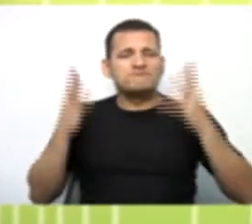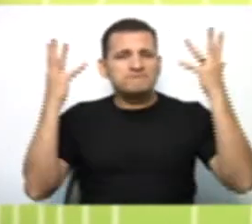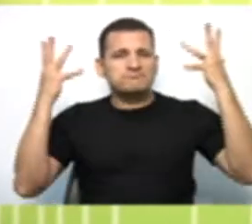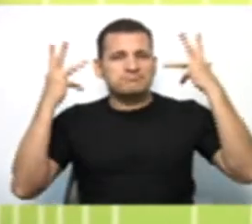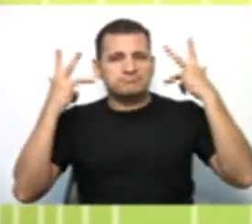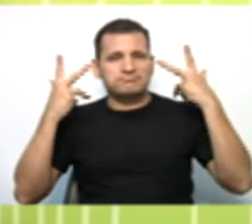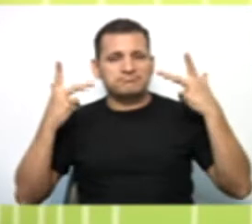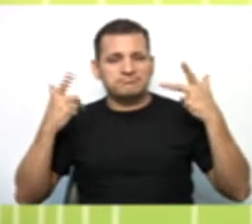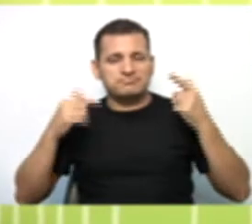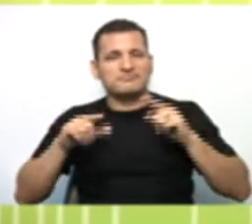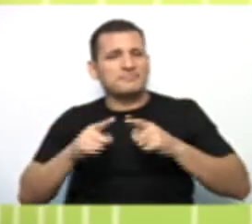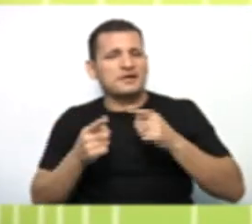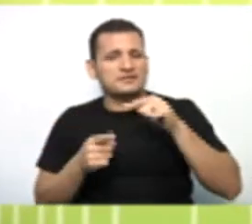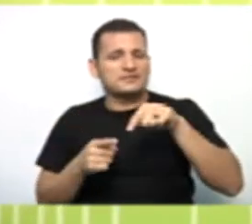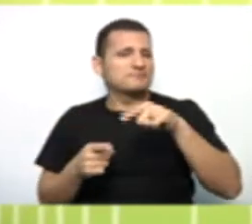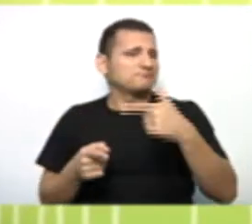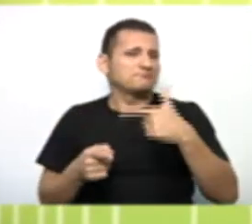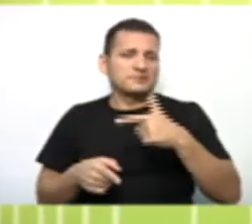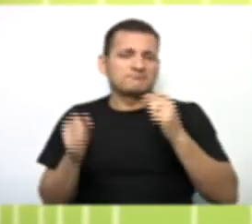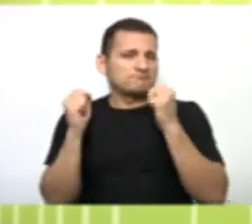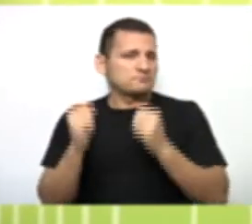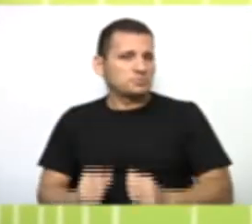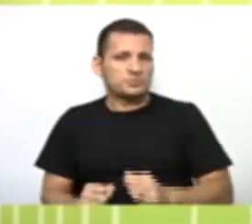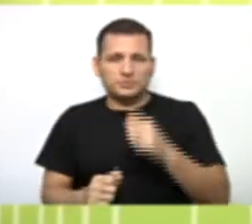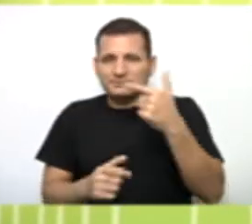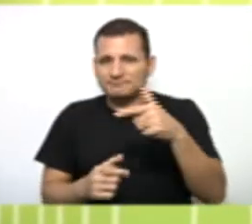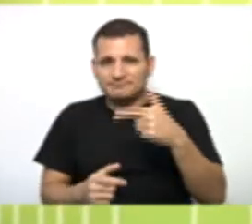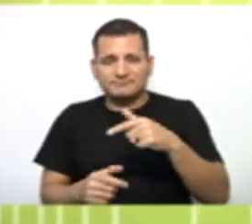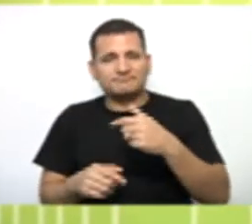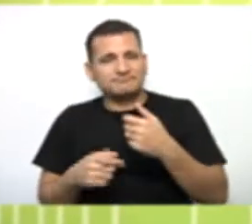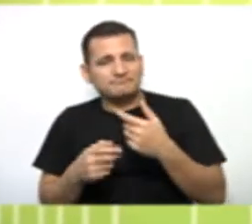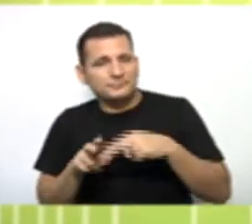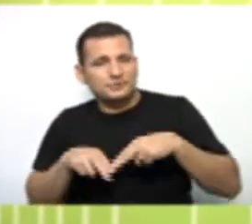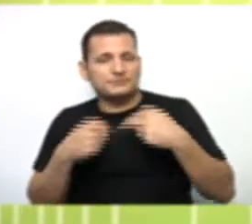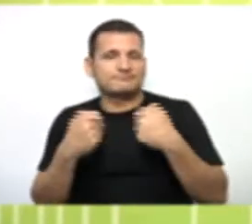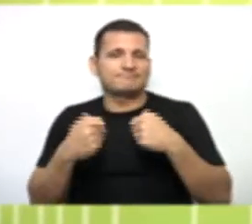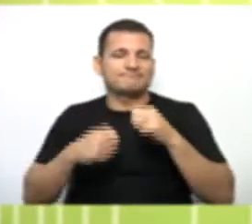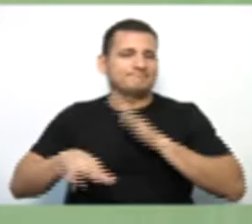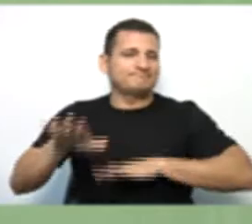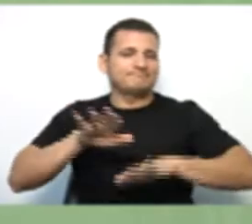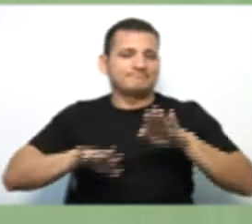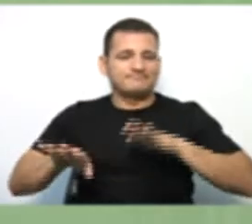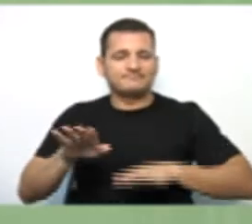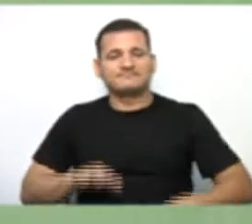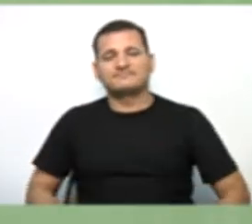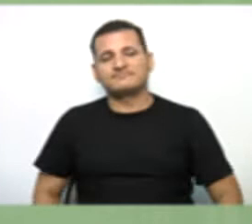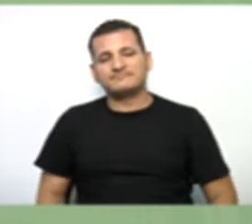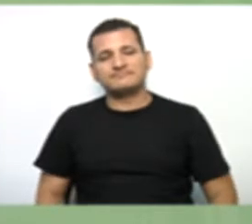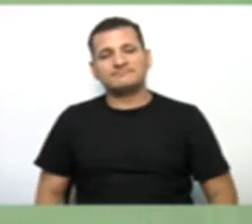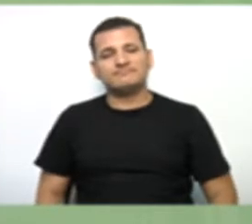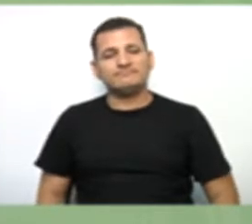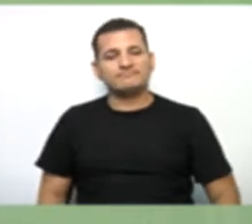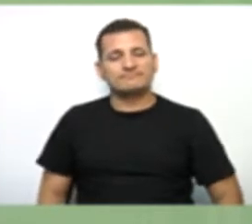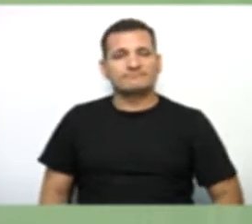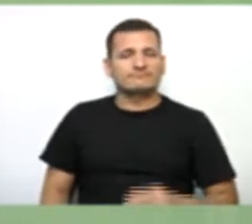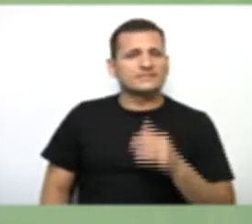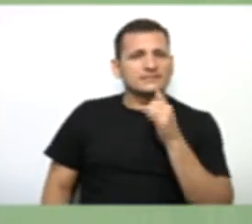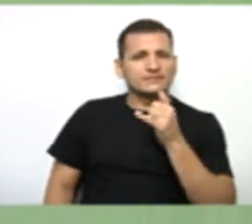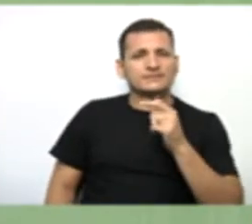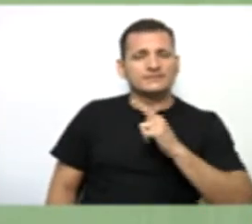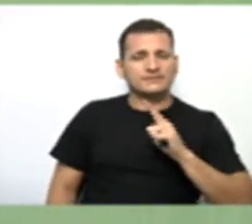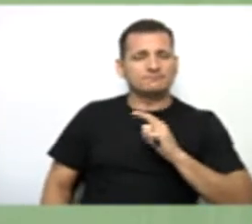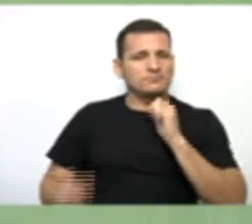não é? Mas eles não têm todo esse poder, por isso precisamos ter cuidado também. Olha lá, acompanha comigo aí. Quem tem o poder